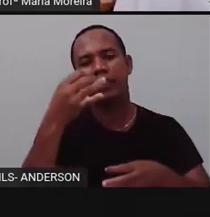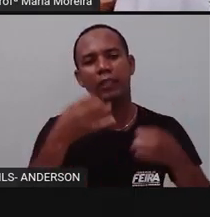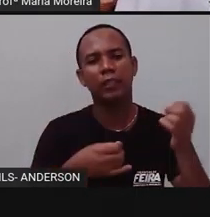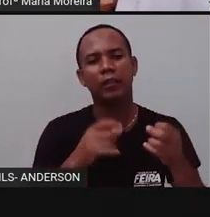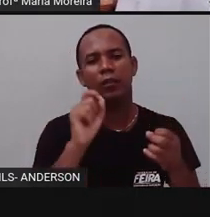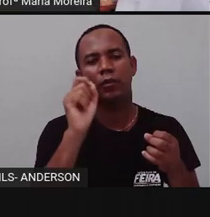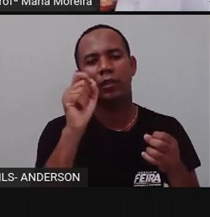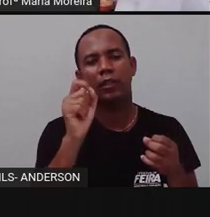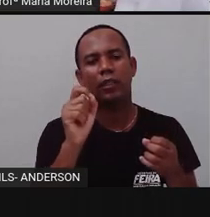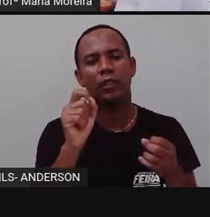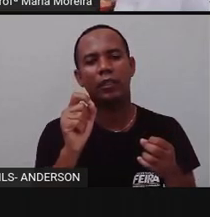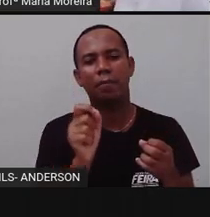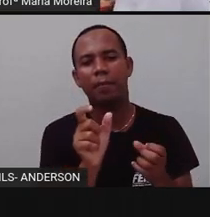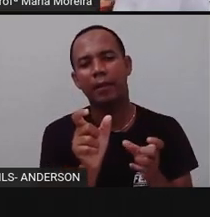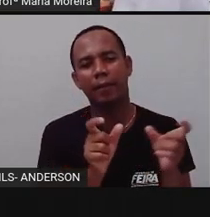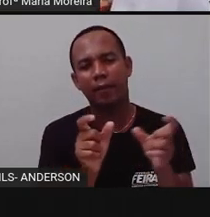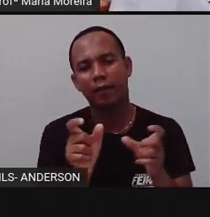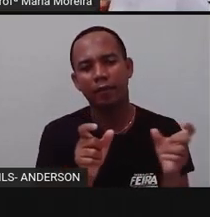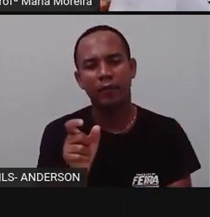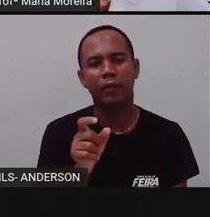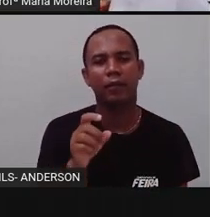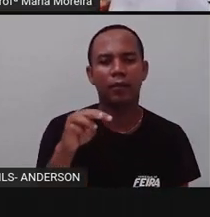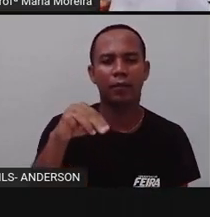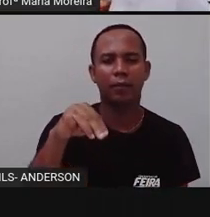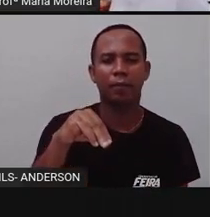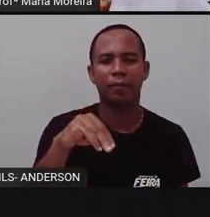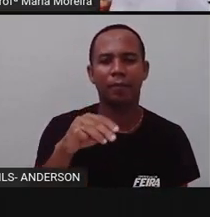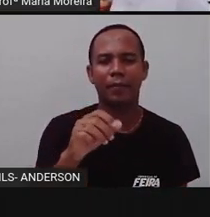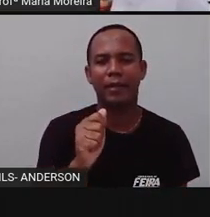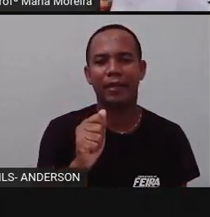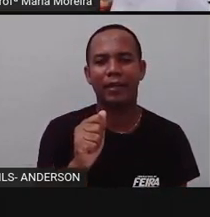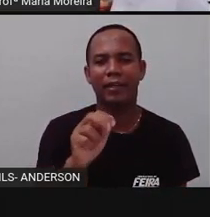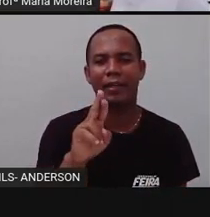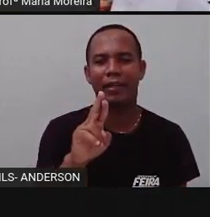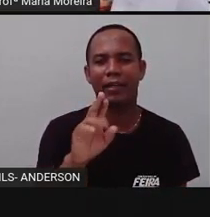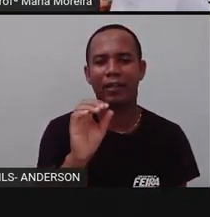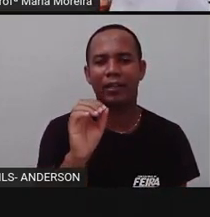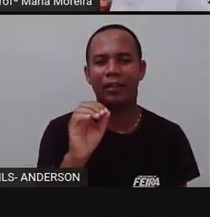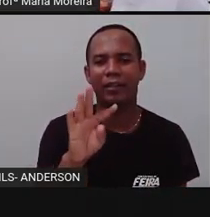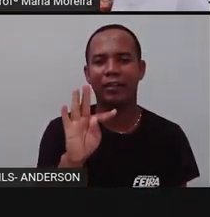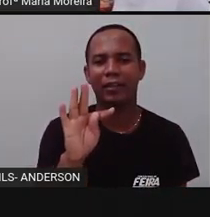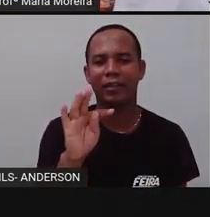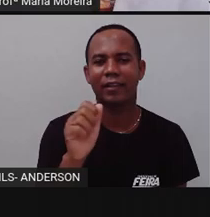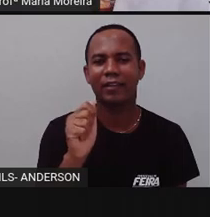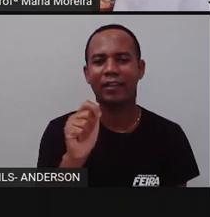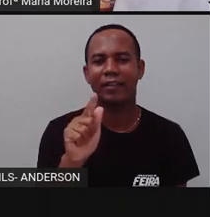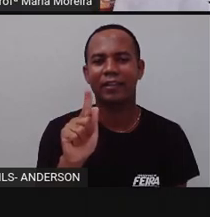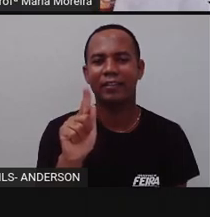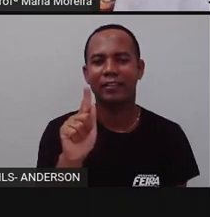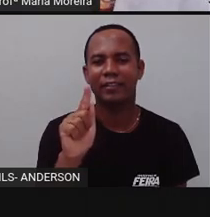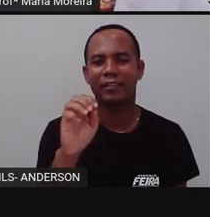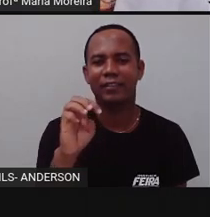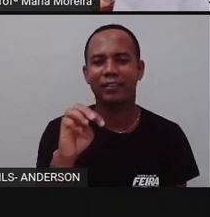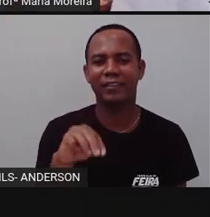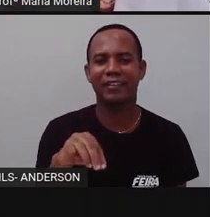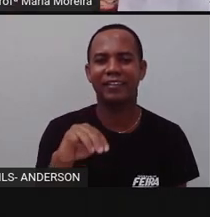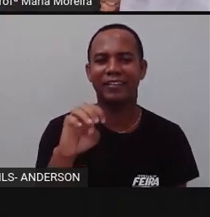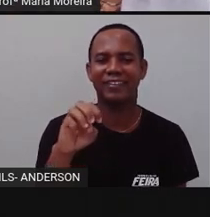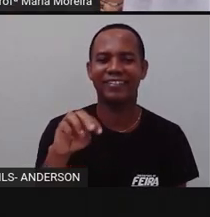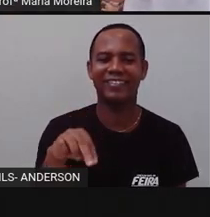senhora marotagem. Você respondeu, Anderson. Tá vendo? Fica dizendo que eu que dou resposta para os